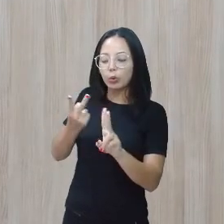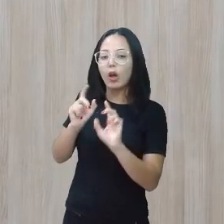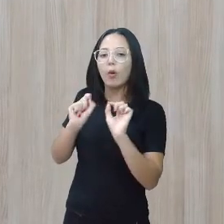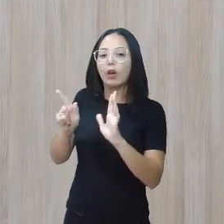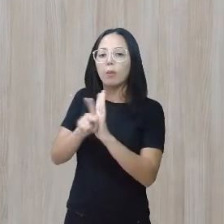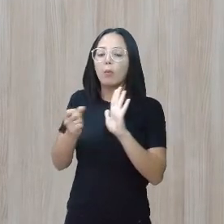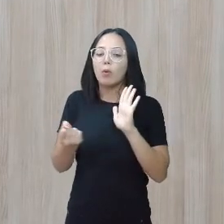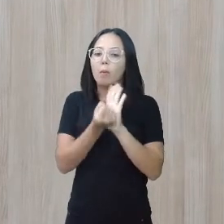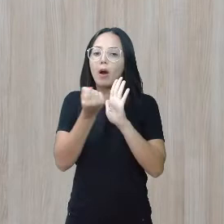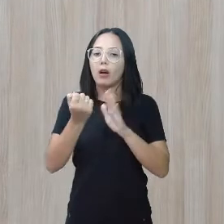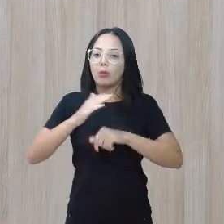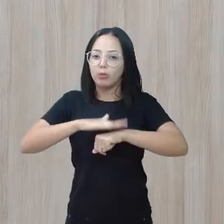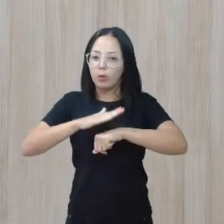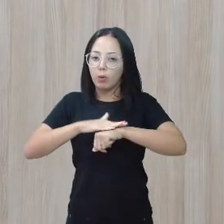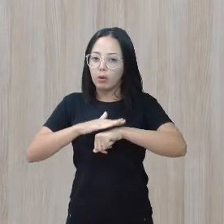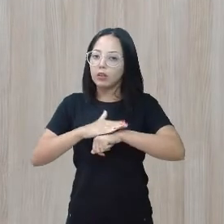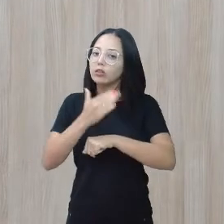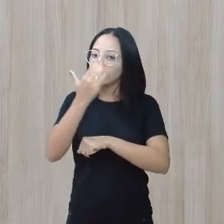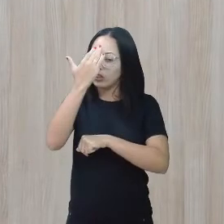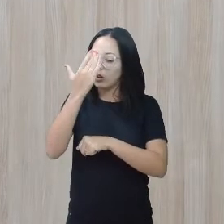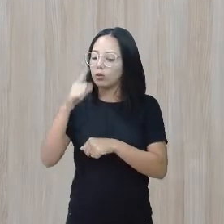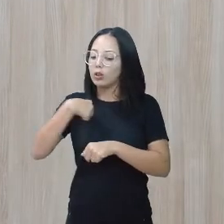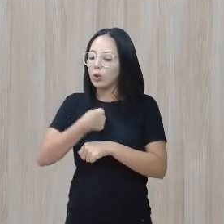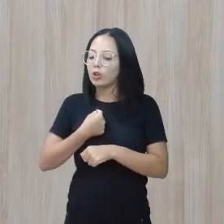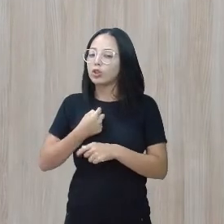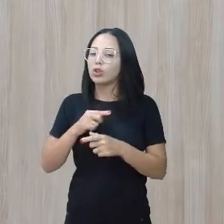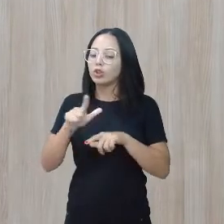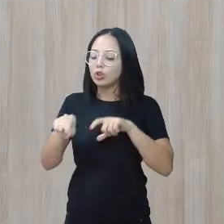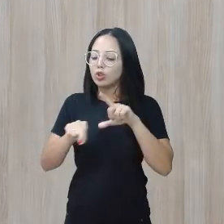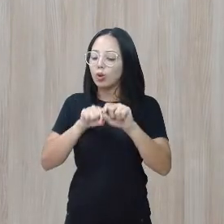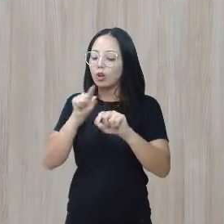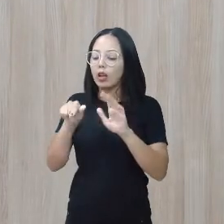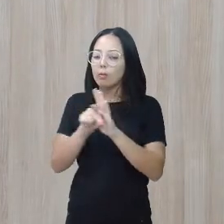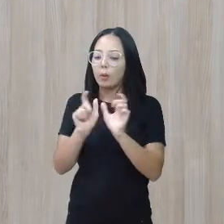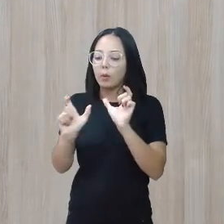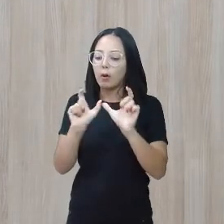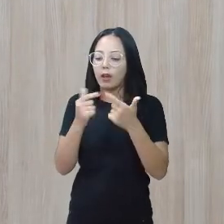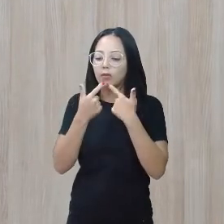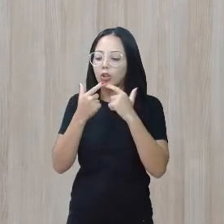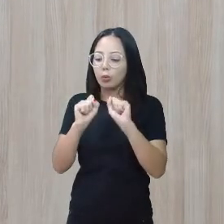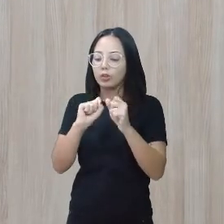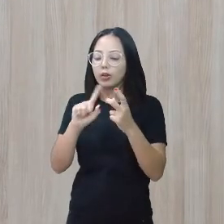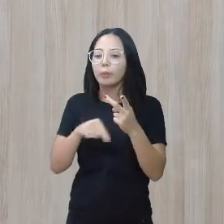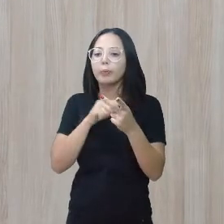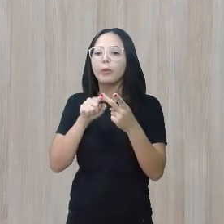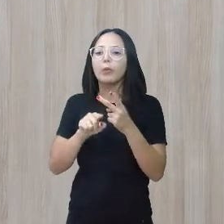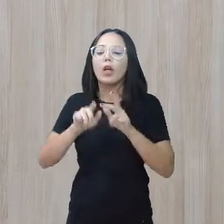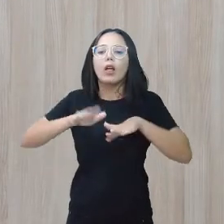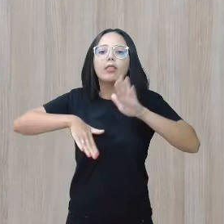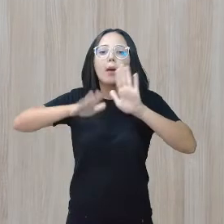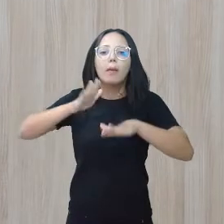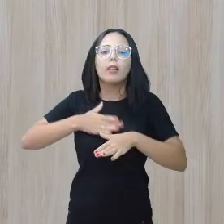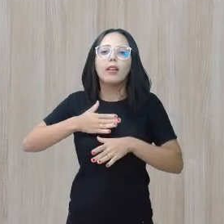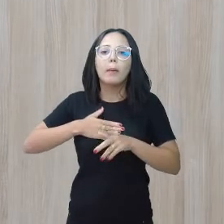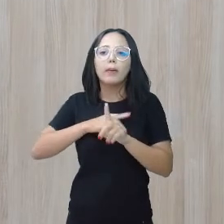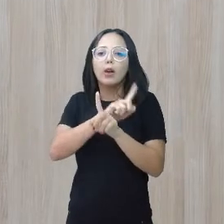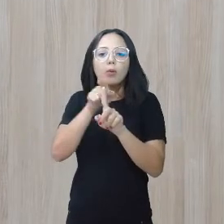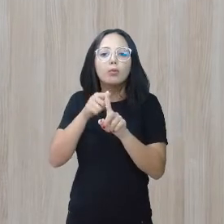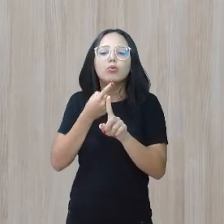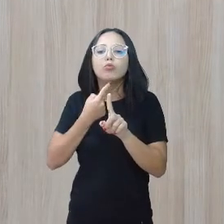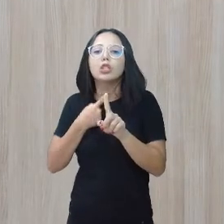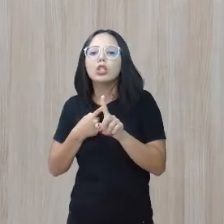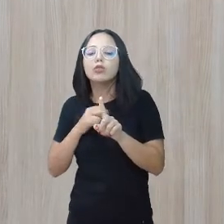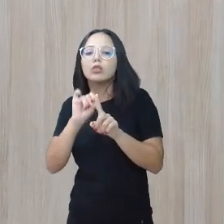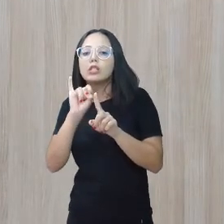um marco na hora de interferir na adequação linguística. O que mais? A intencionalidade. Depende da minha intenção, né? Se